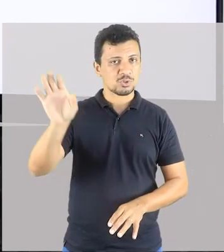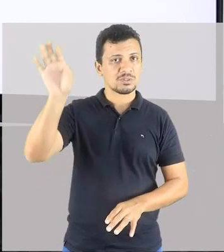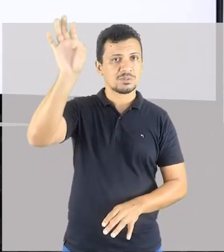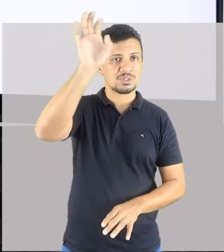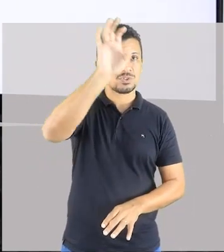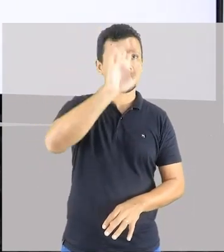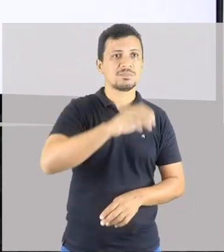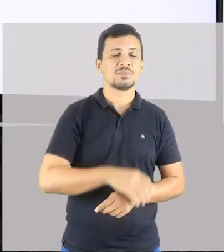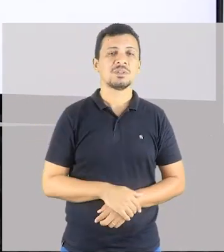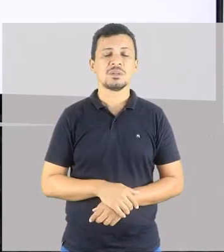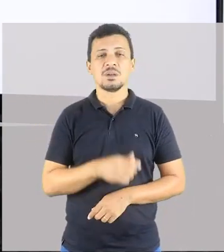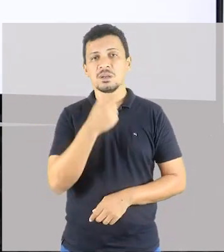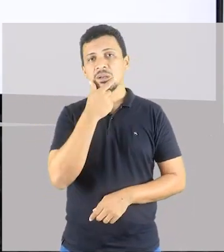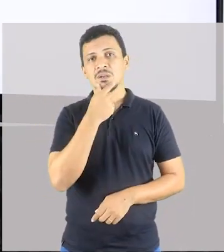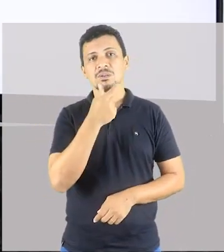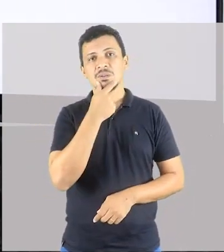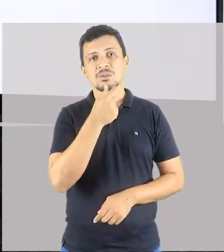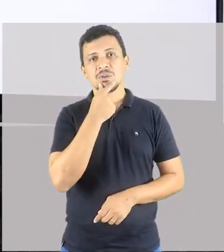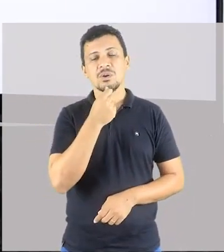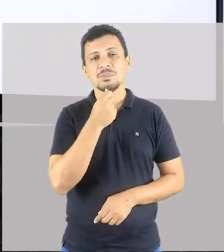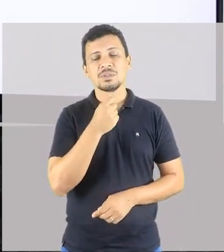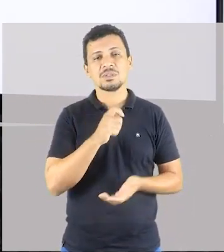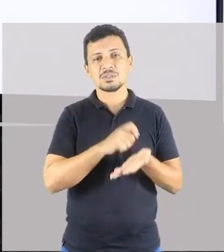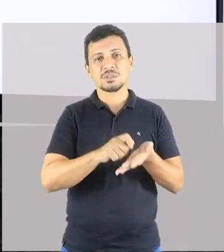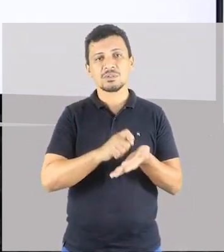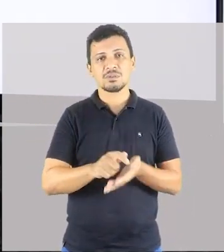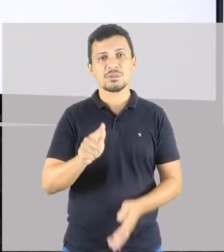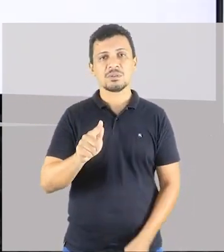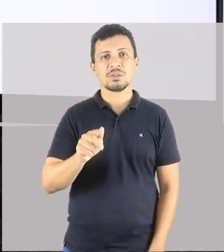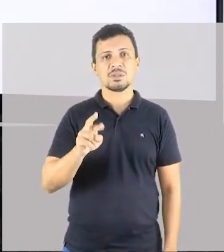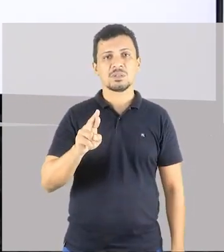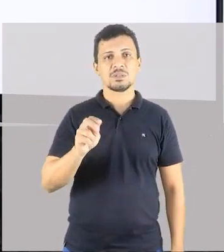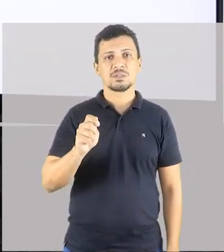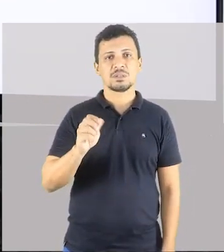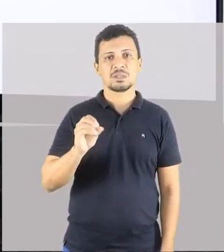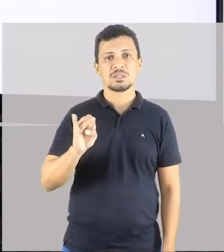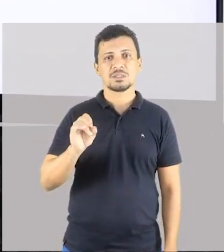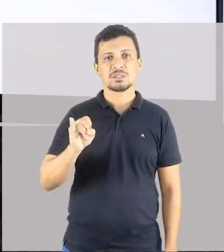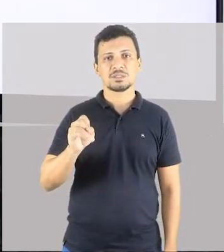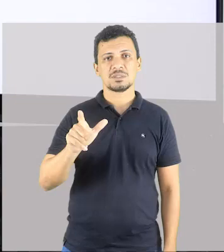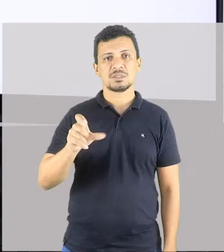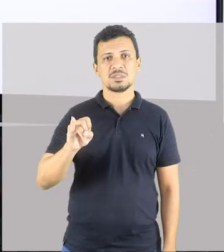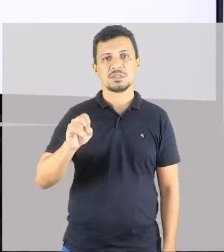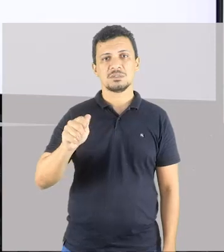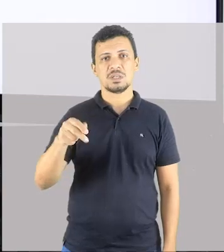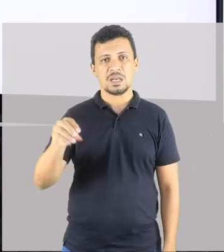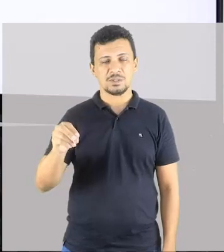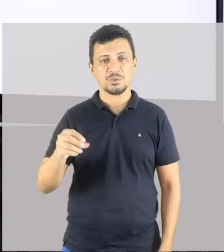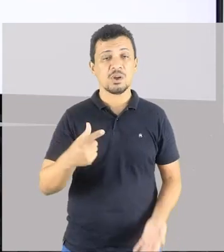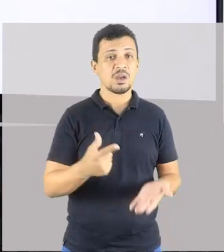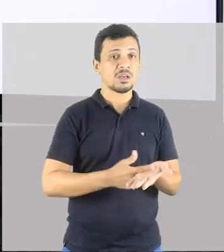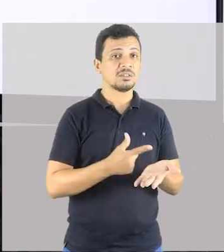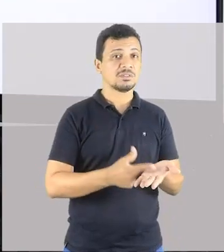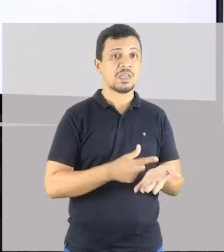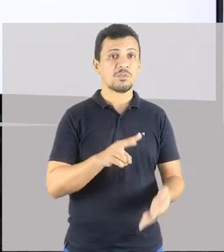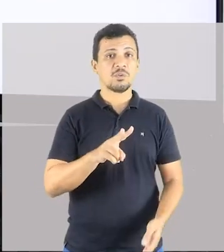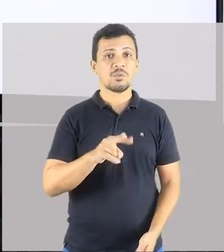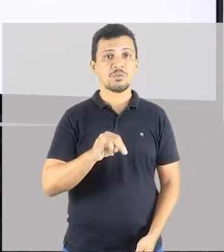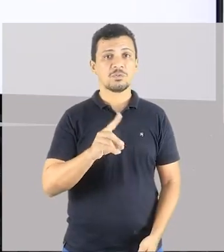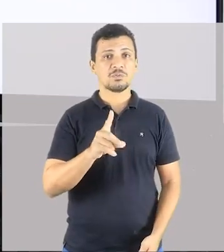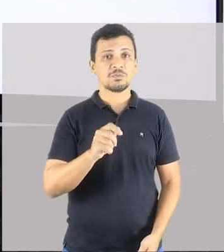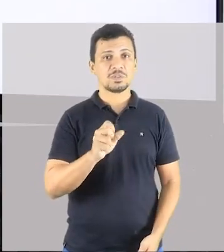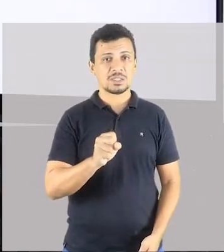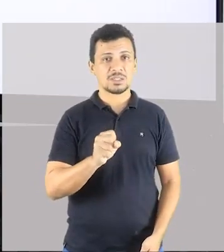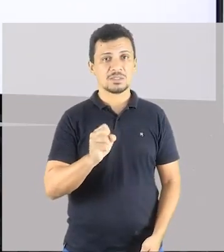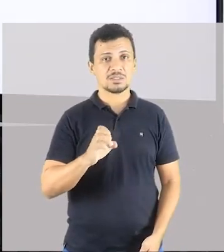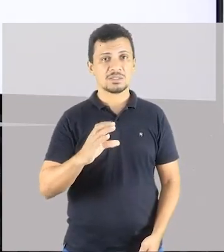né? No caso de Vidas Secas, de Graciliano Ramos. Para mim é uma obra que seria obrigatória todo